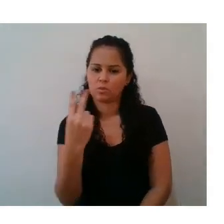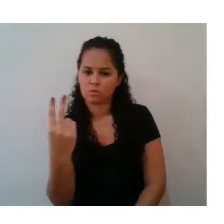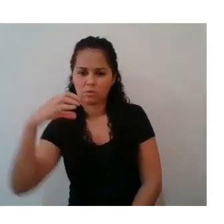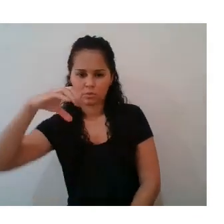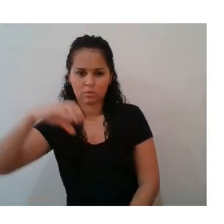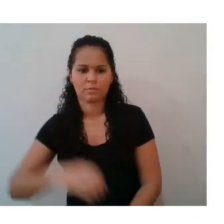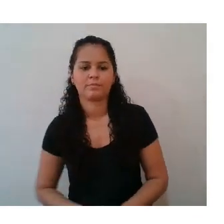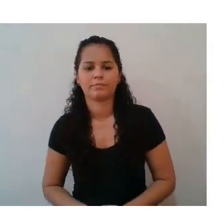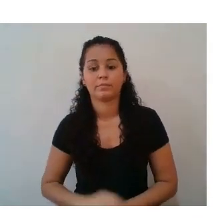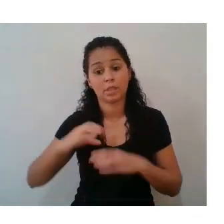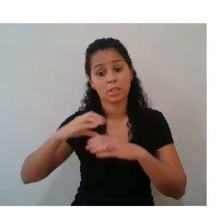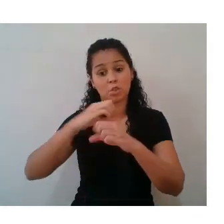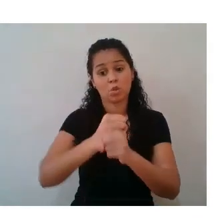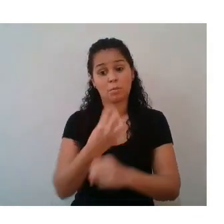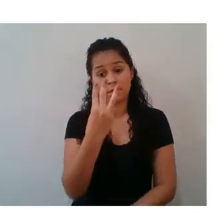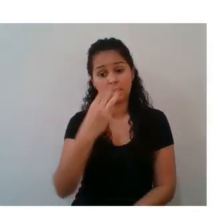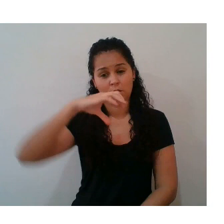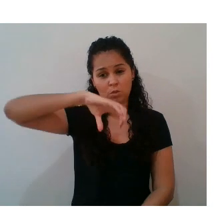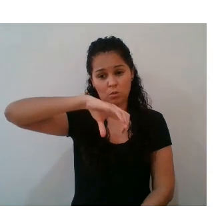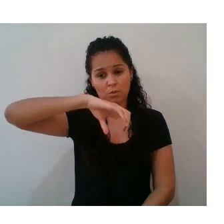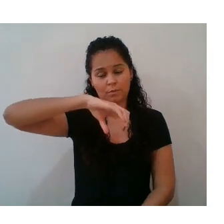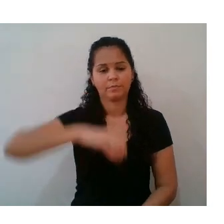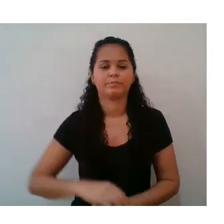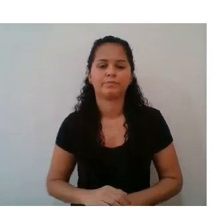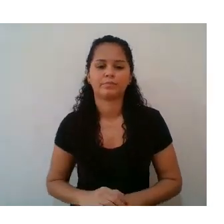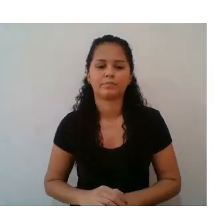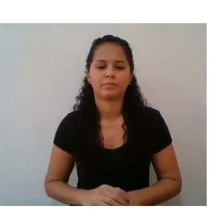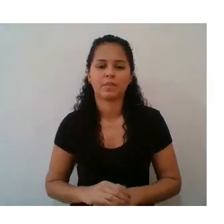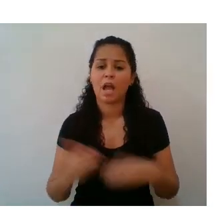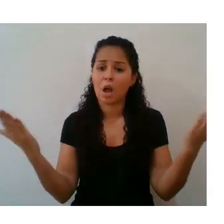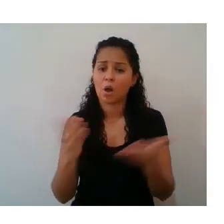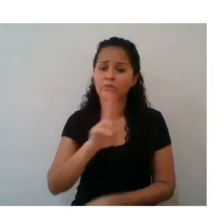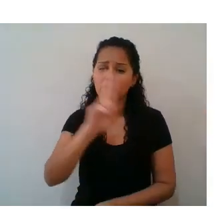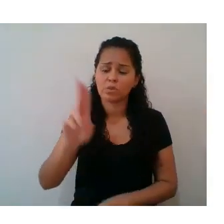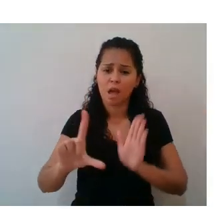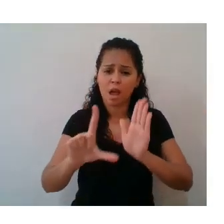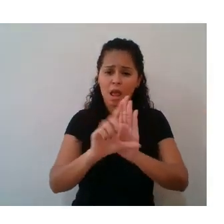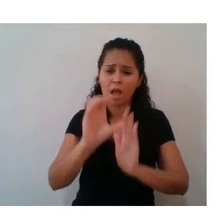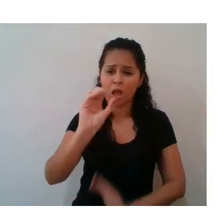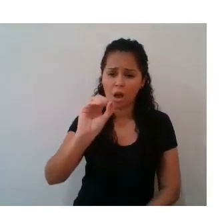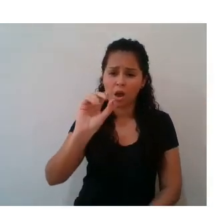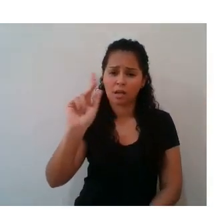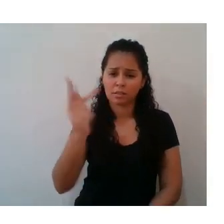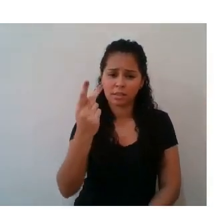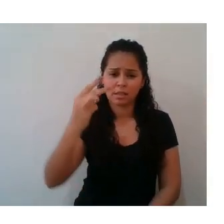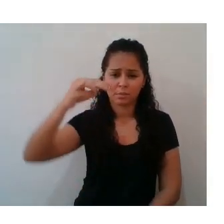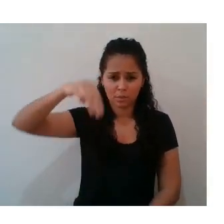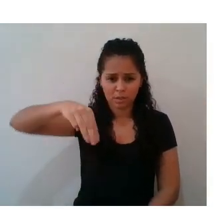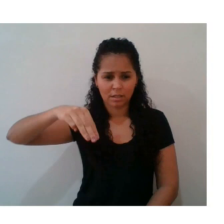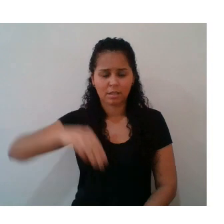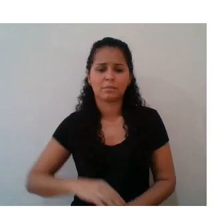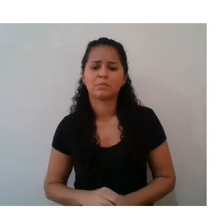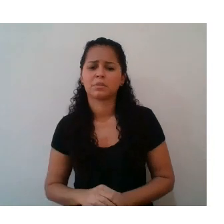E aí daria uma soma equivalente a 3. Né? Usaríamos a lei de Ohm, 12 igual a 3 vezes I, e seria